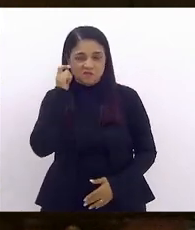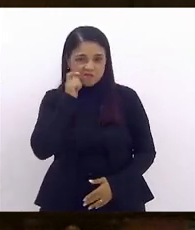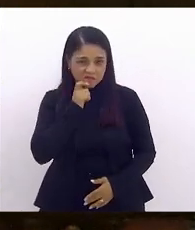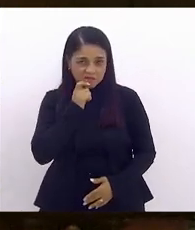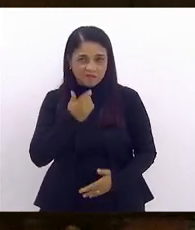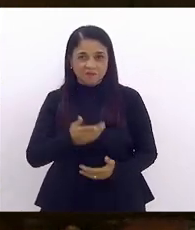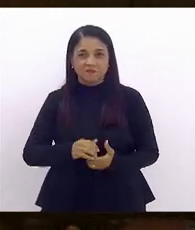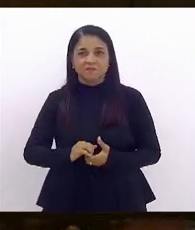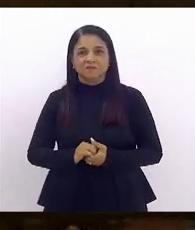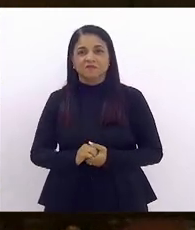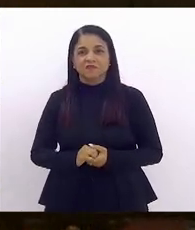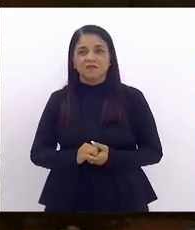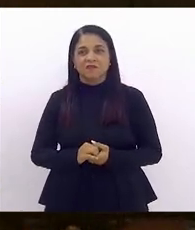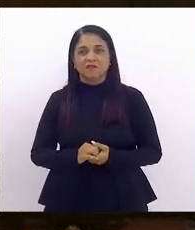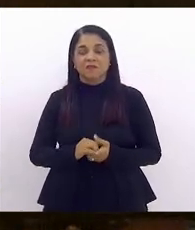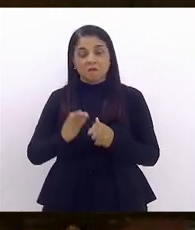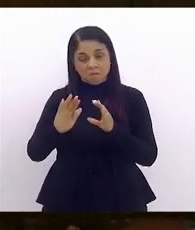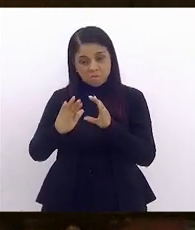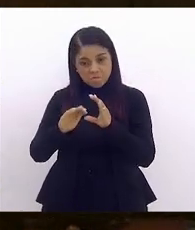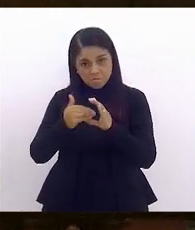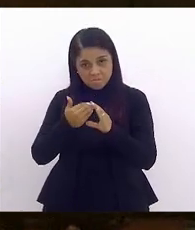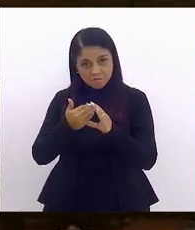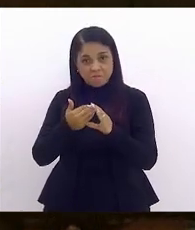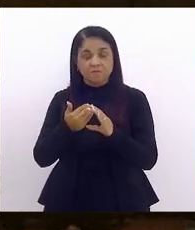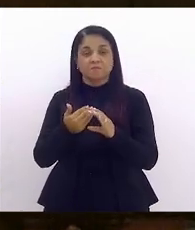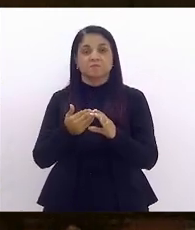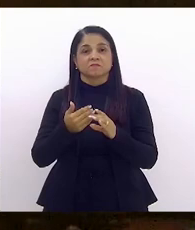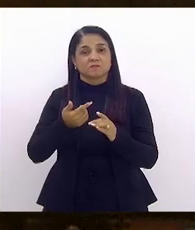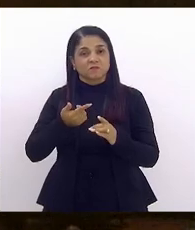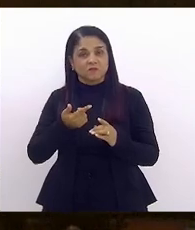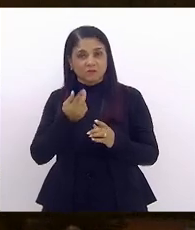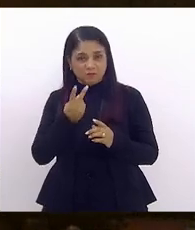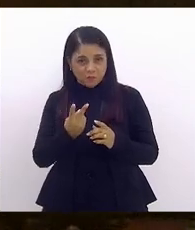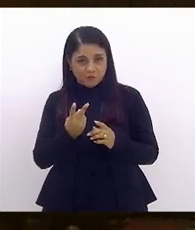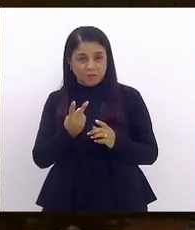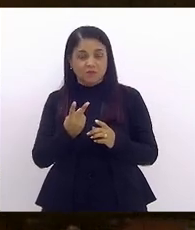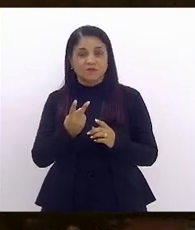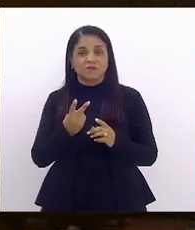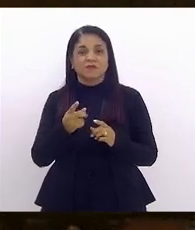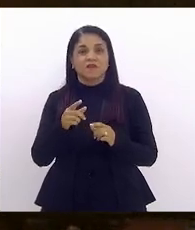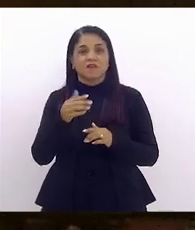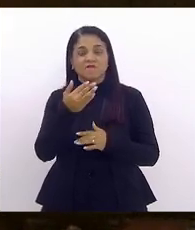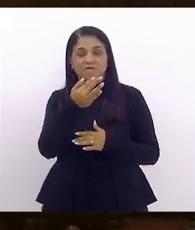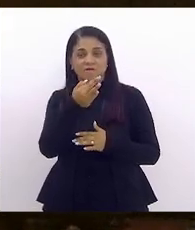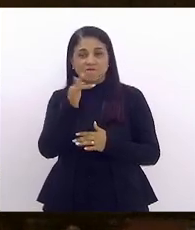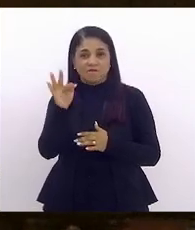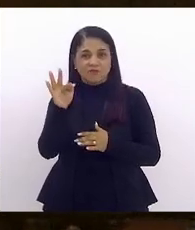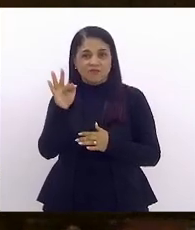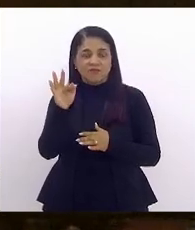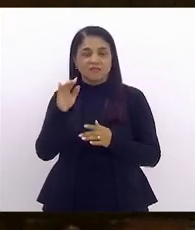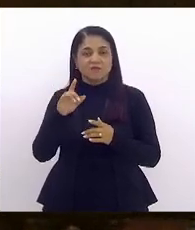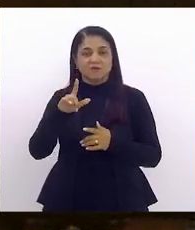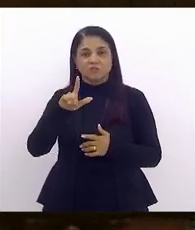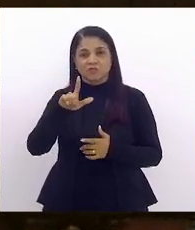Agora, recebi outra mensagem também, e aí a Federação das Ligas e